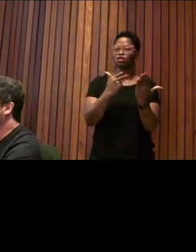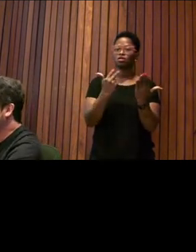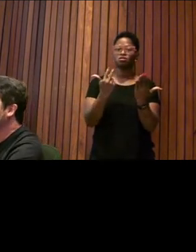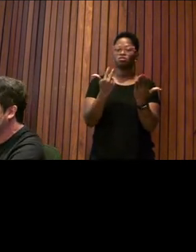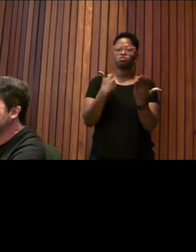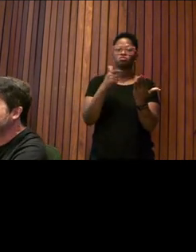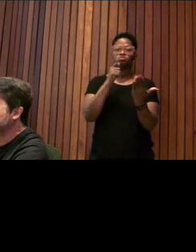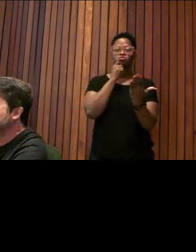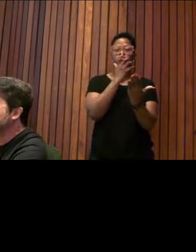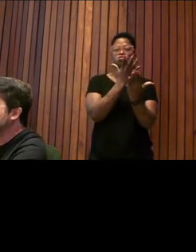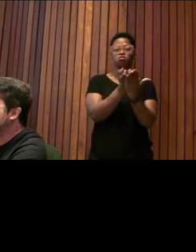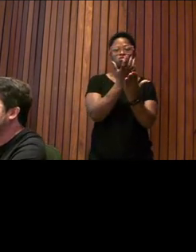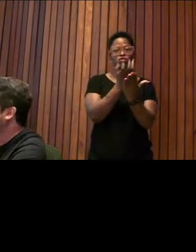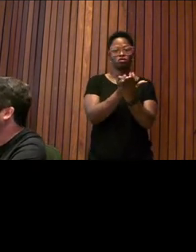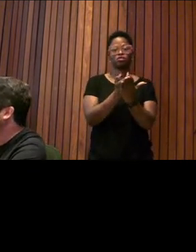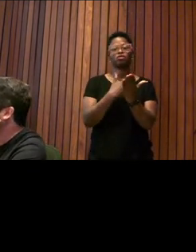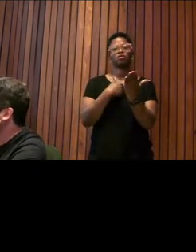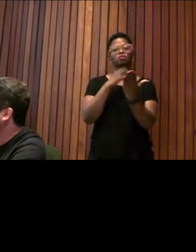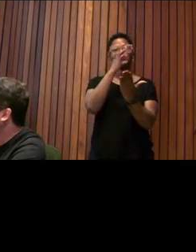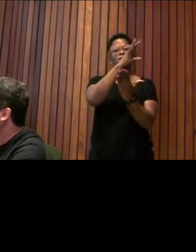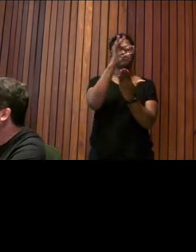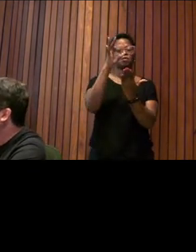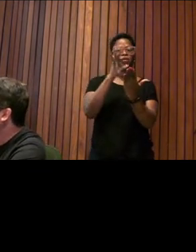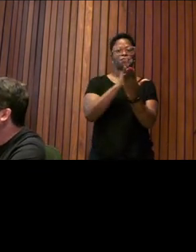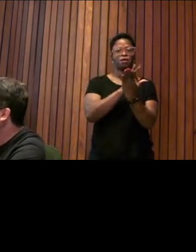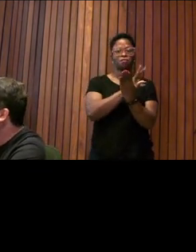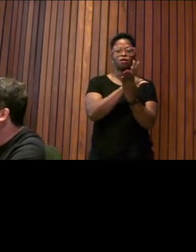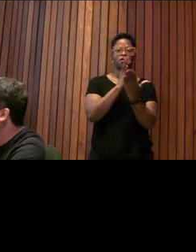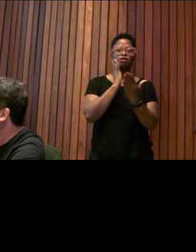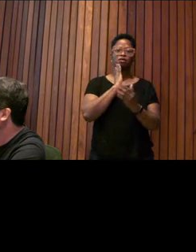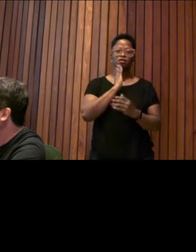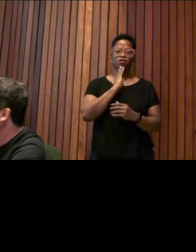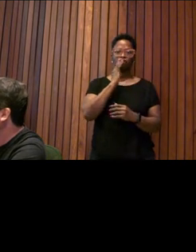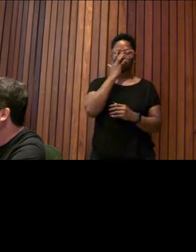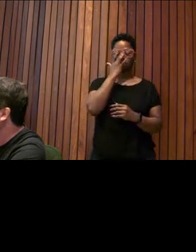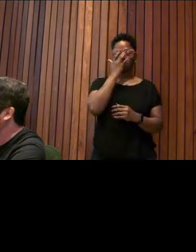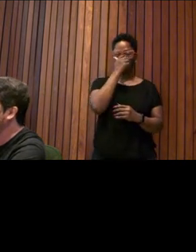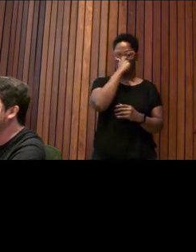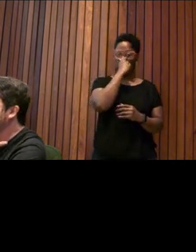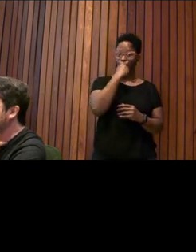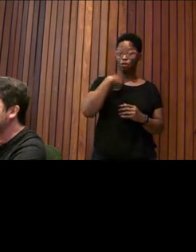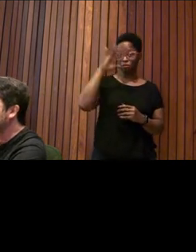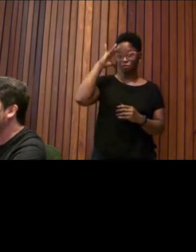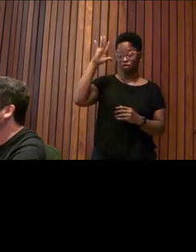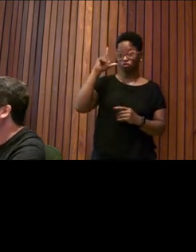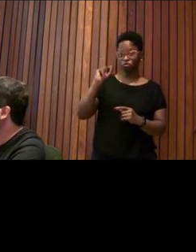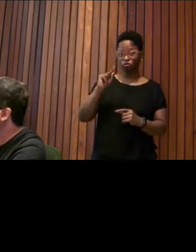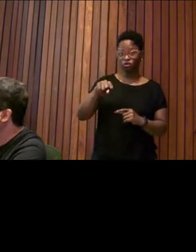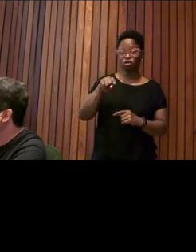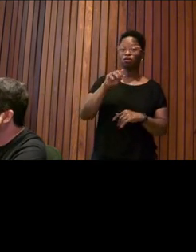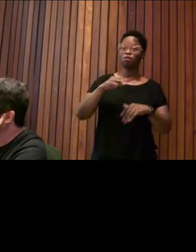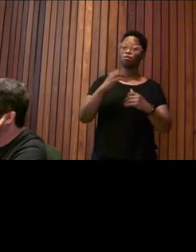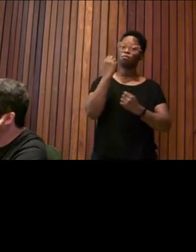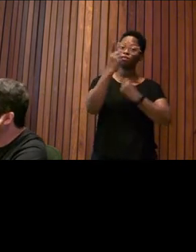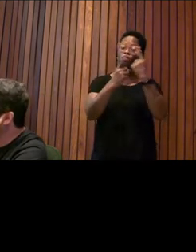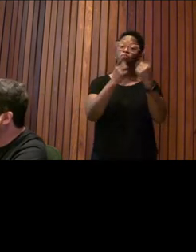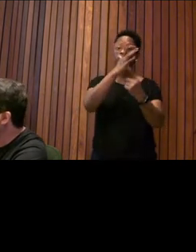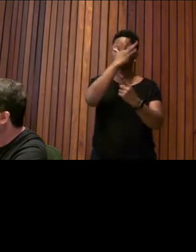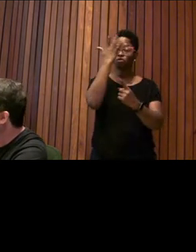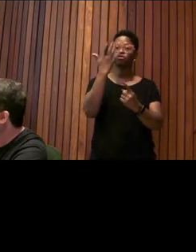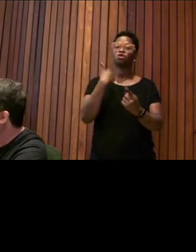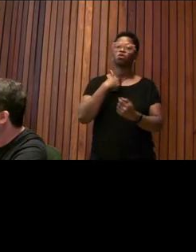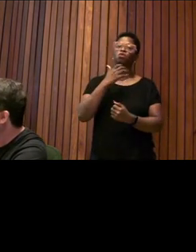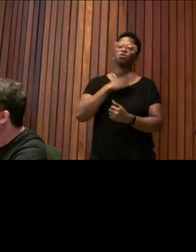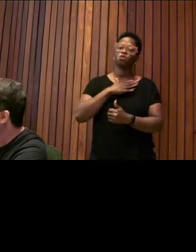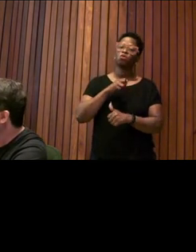mais recebendo e dar umas manchas. Eu, por mim, não ia tocar tudo de novo. Não, eu imagino que muitas pessoas queiram. Eu gostaria